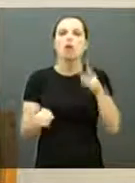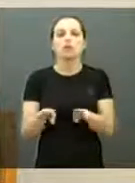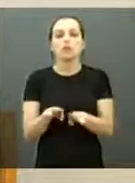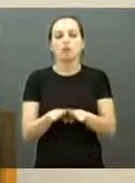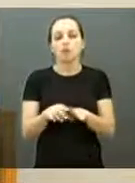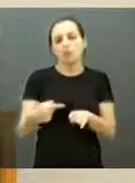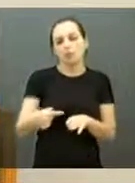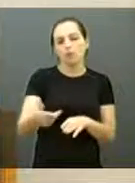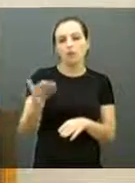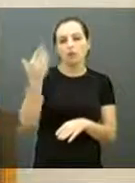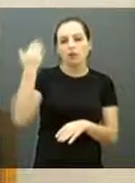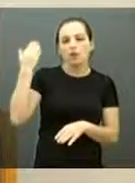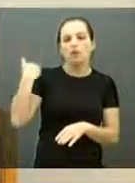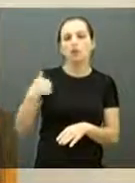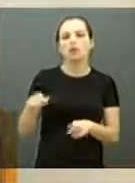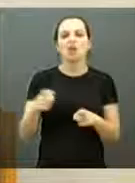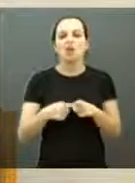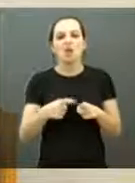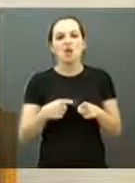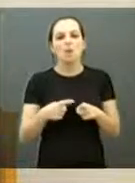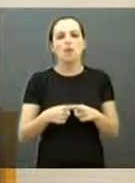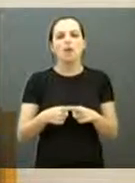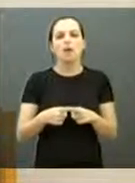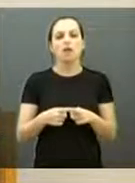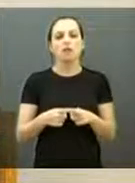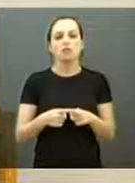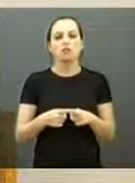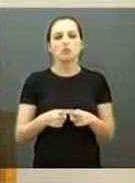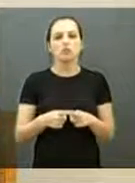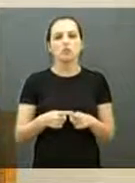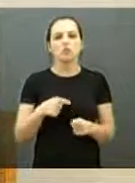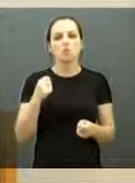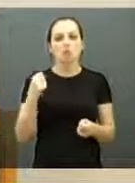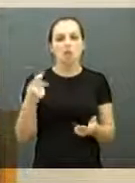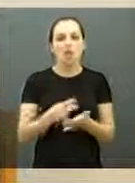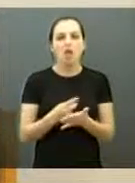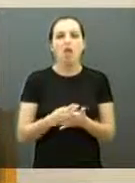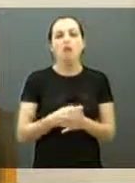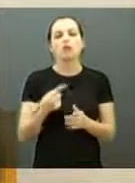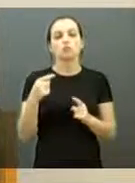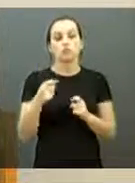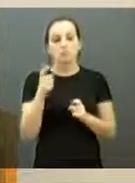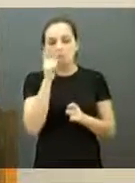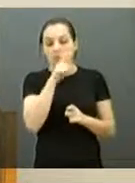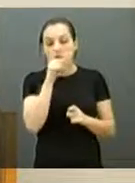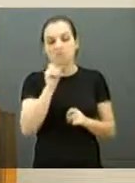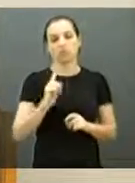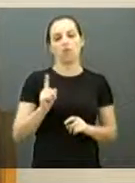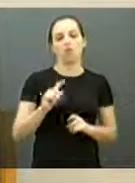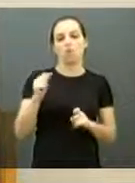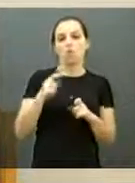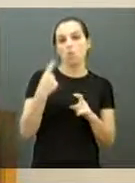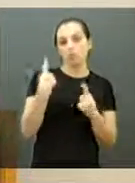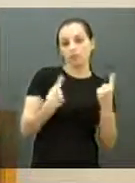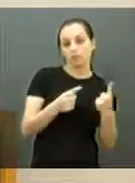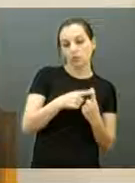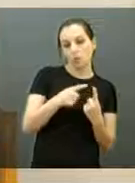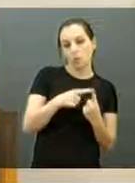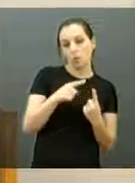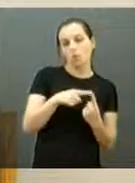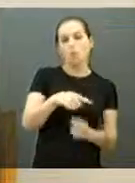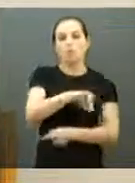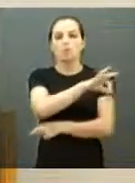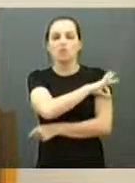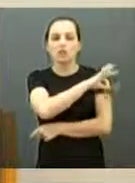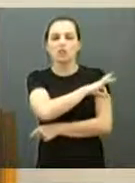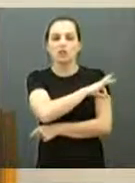tinham 2 médicos condenados. Mentira! Um dos médicos foi feito um PAD na prefeitura, a própria